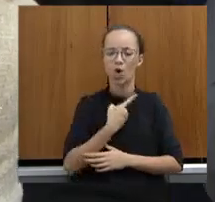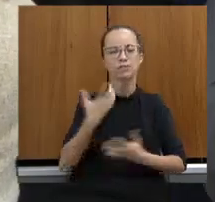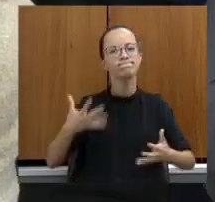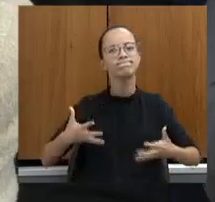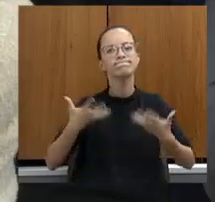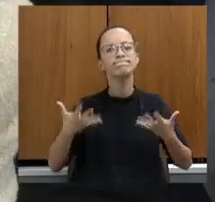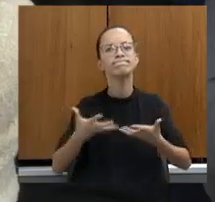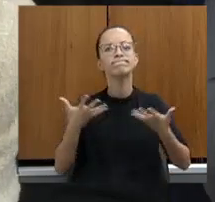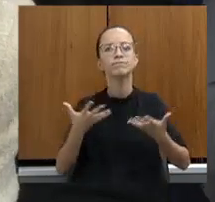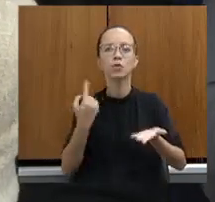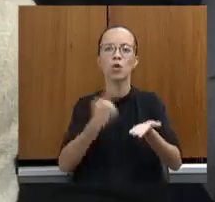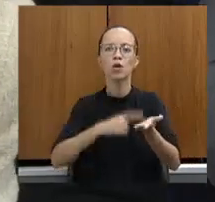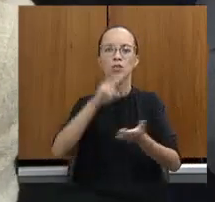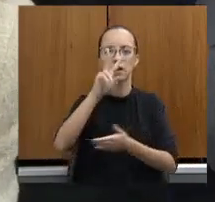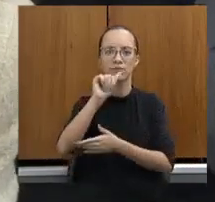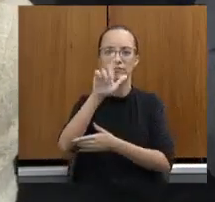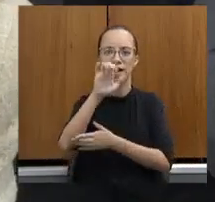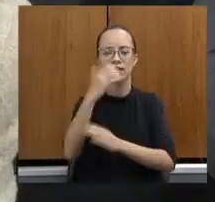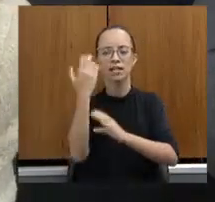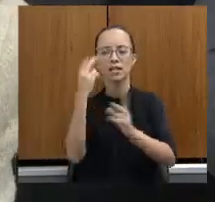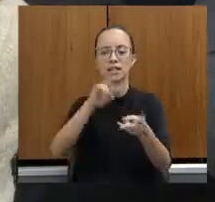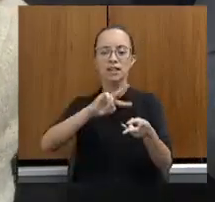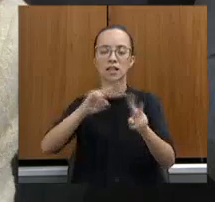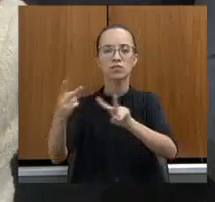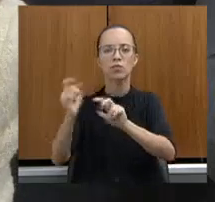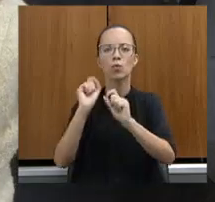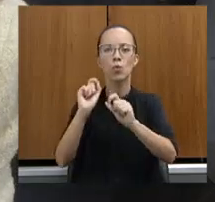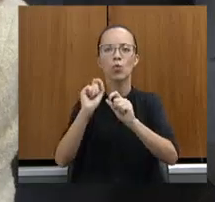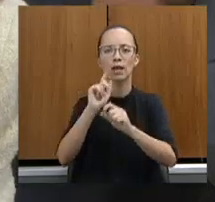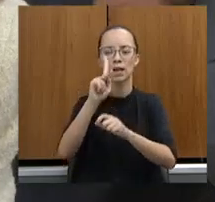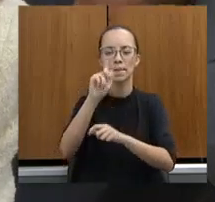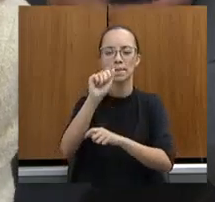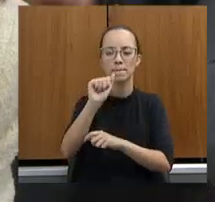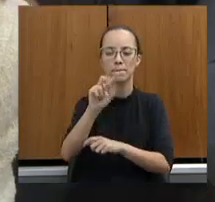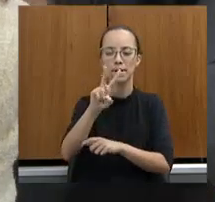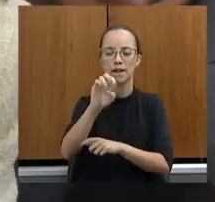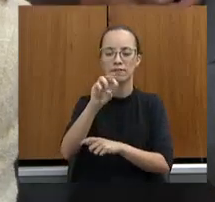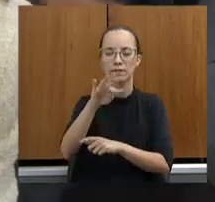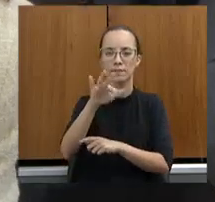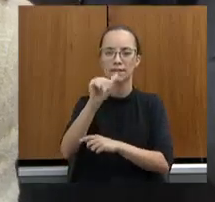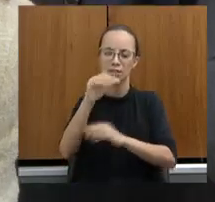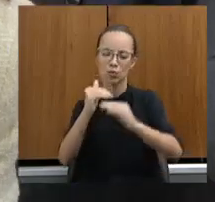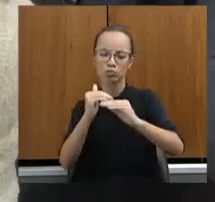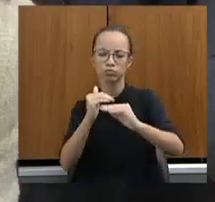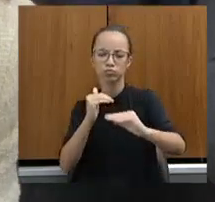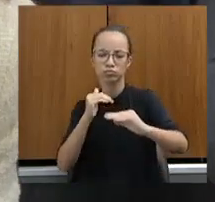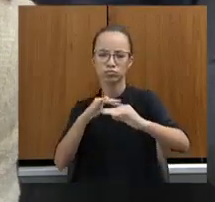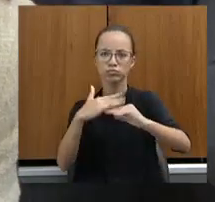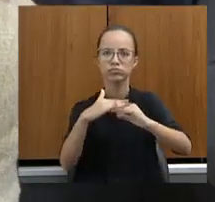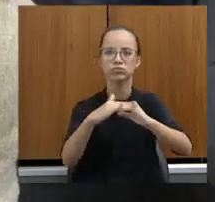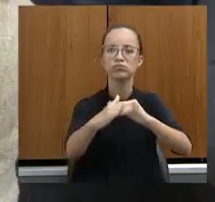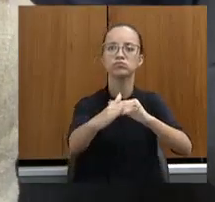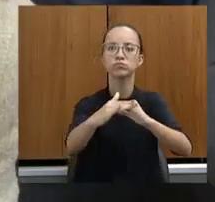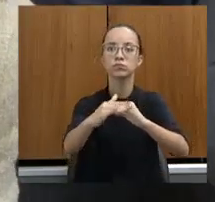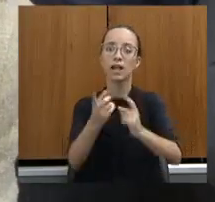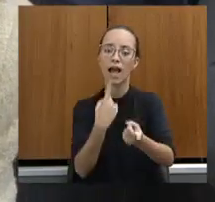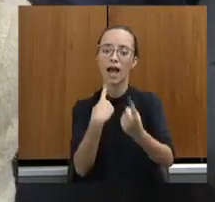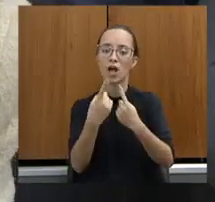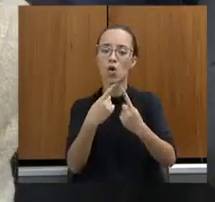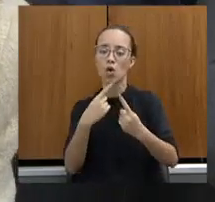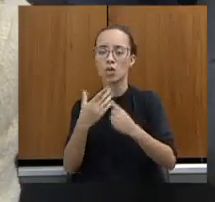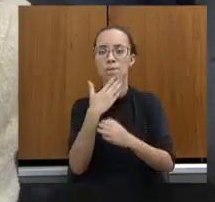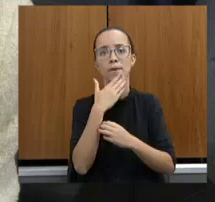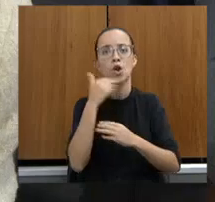inclusive no acordo da Vale a transferir a pavimentação de algumas rodovias para os municípios que de fato tem conseguido fazer